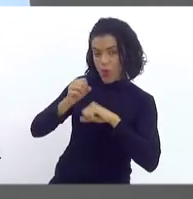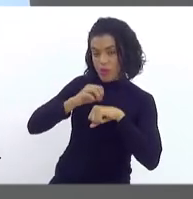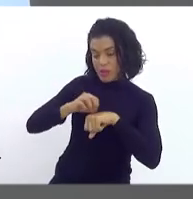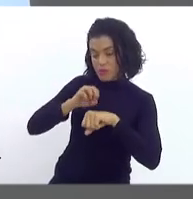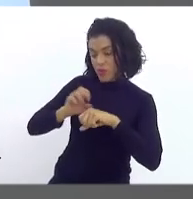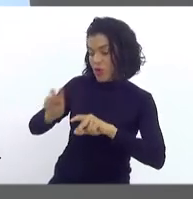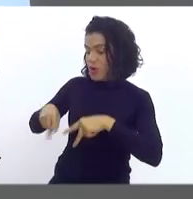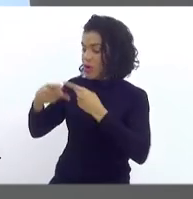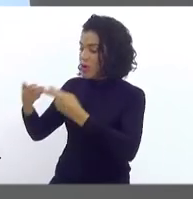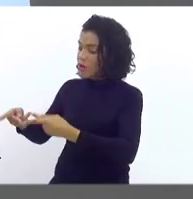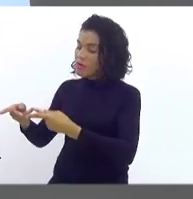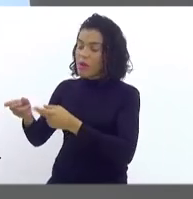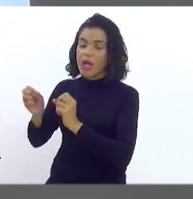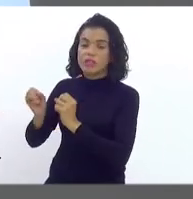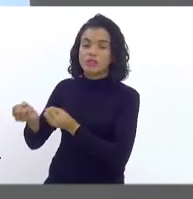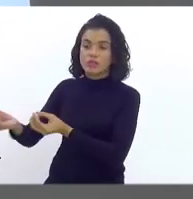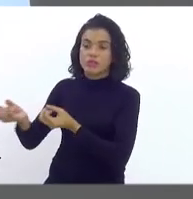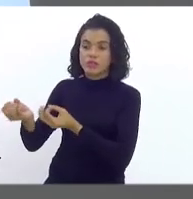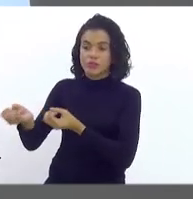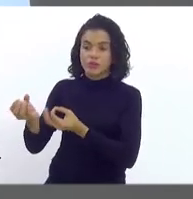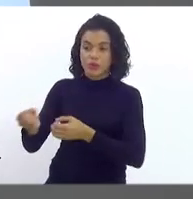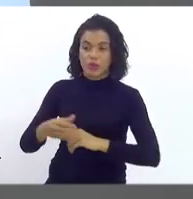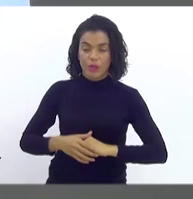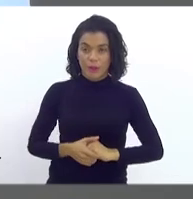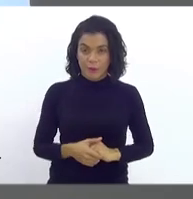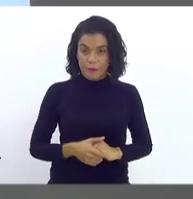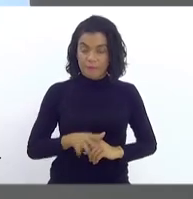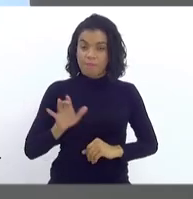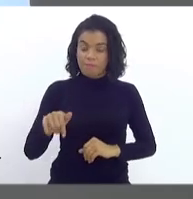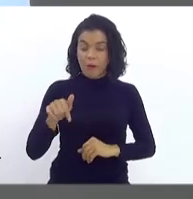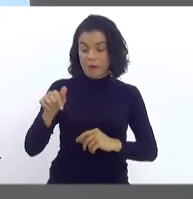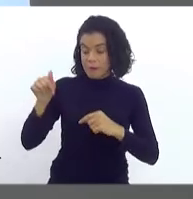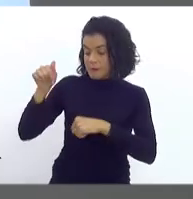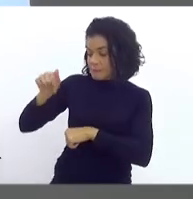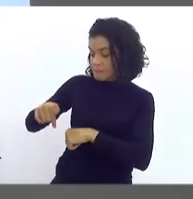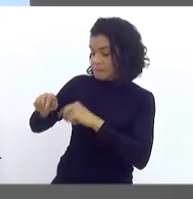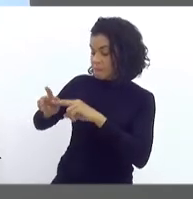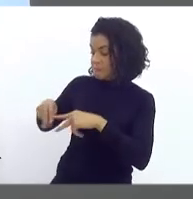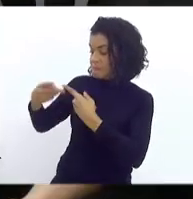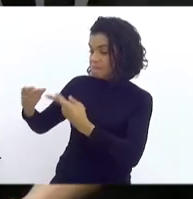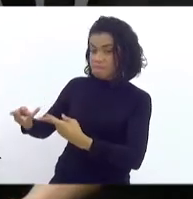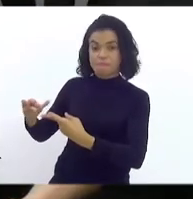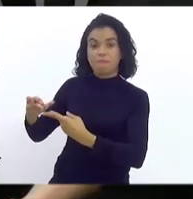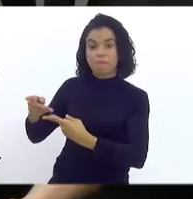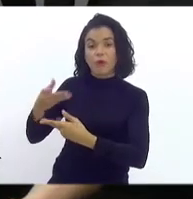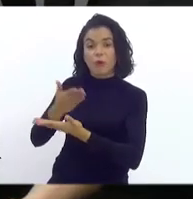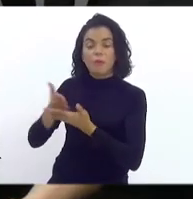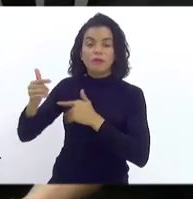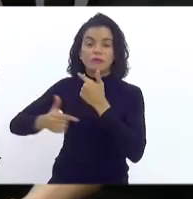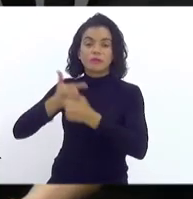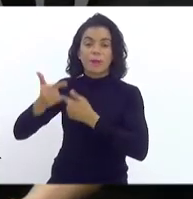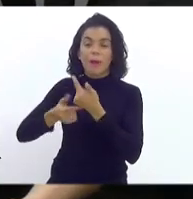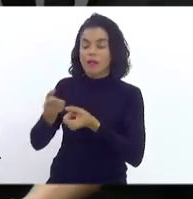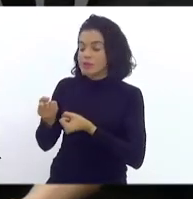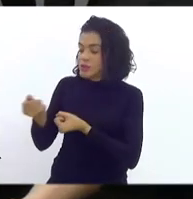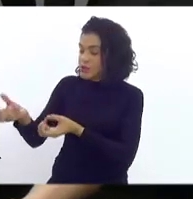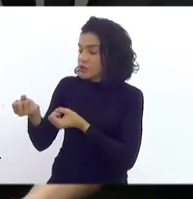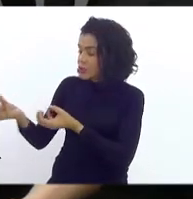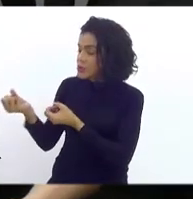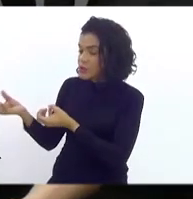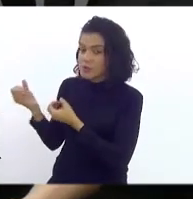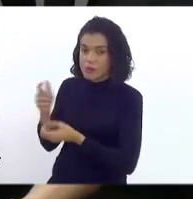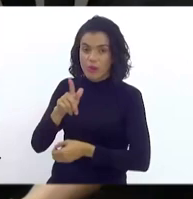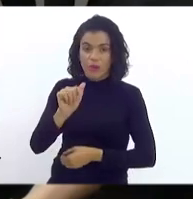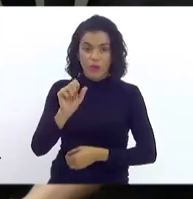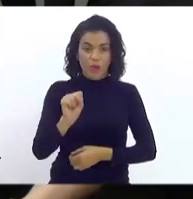transportador, para a distribuidora. Nesse ponto de transferência de custódia, começa o trabalho de distribuição do gás